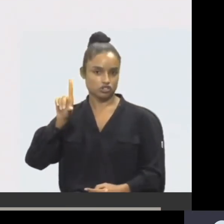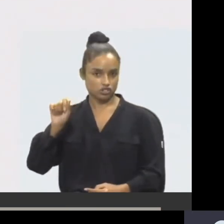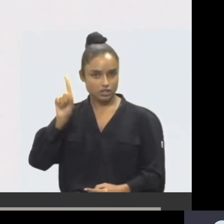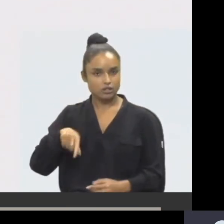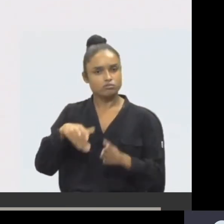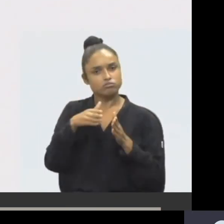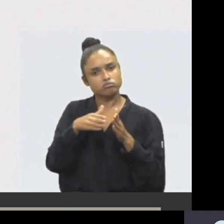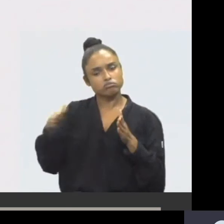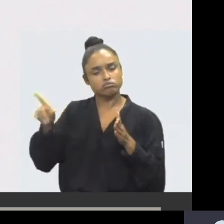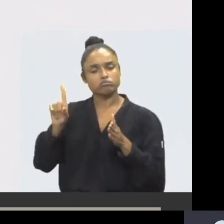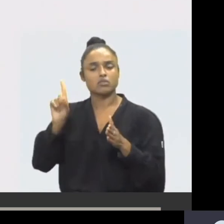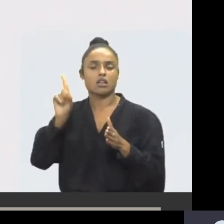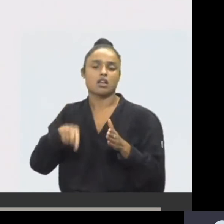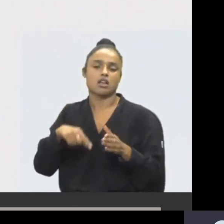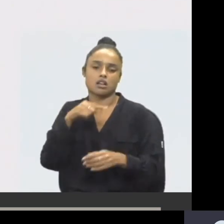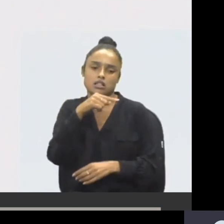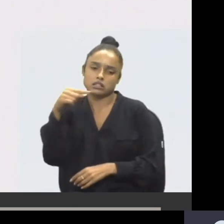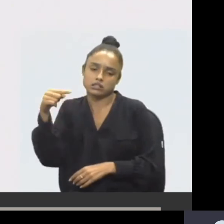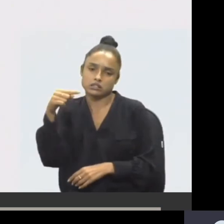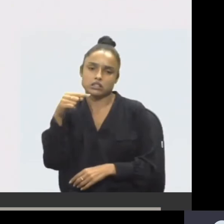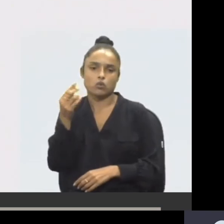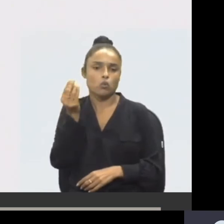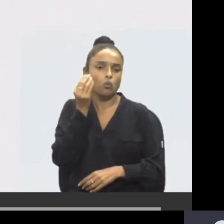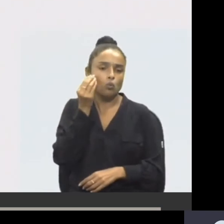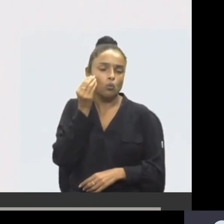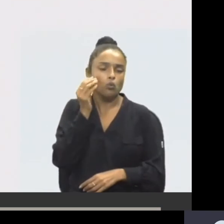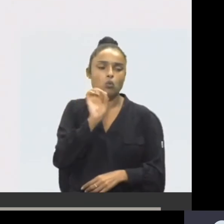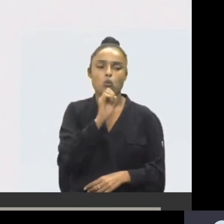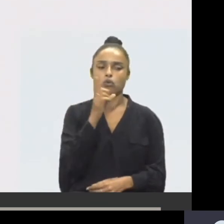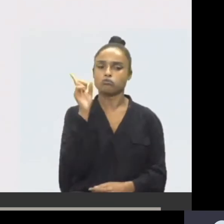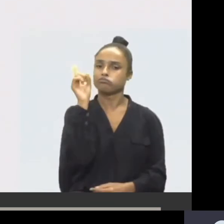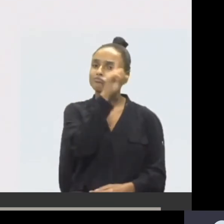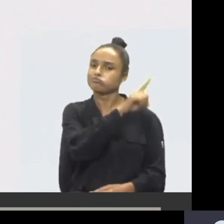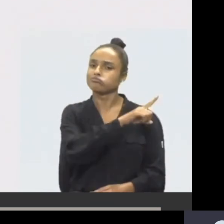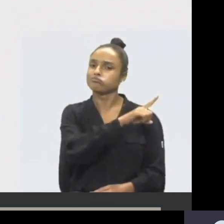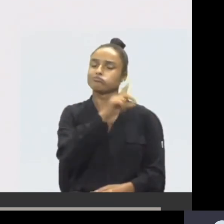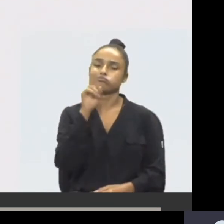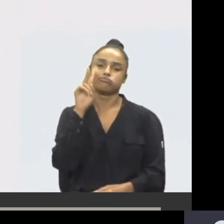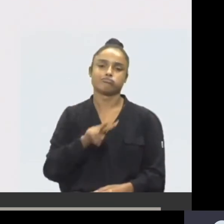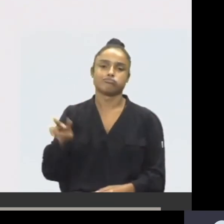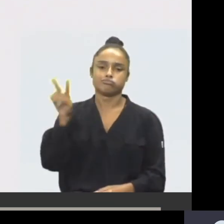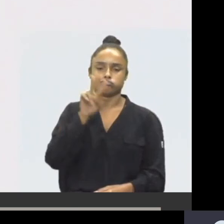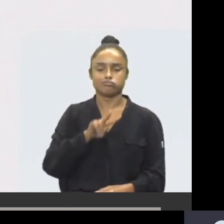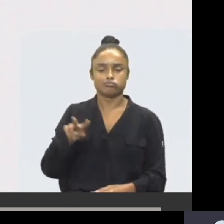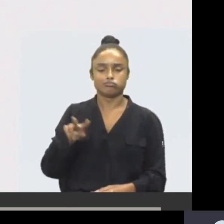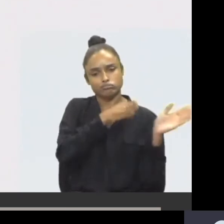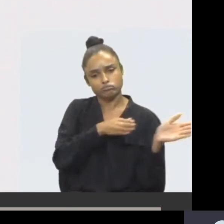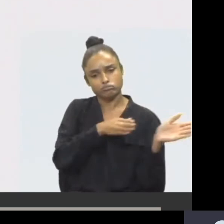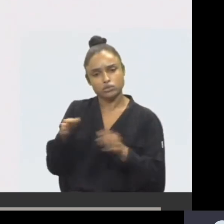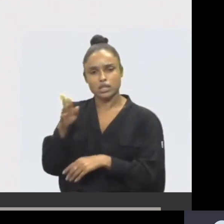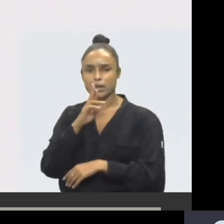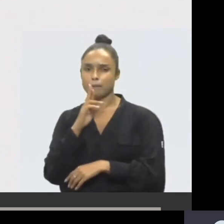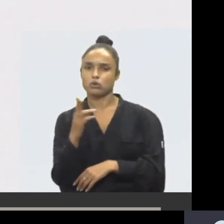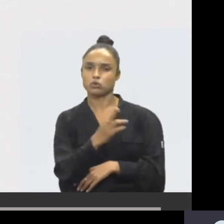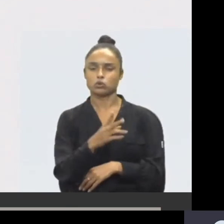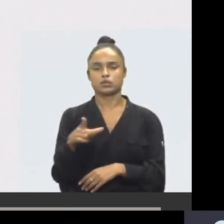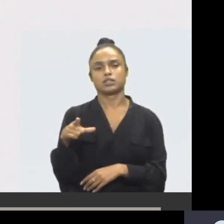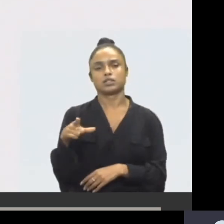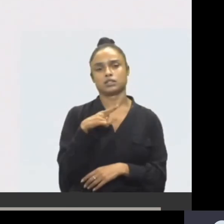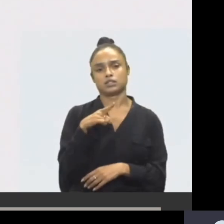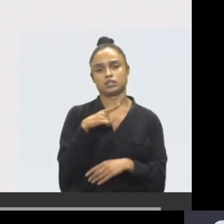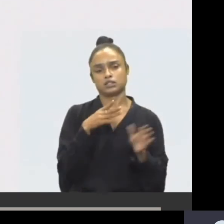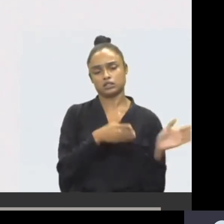também negativo para o teste, ou vai ser muito difícil verificar esse resultado. Então nós